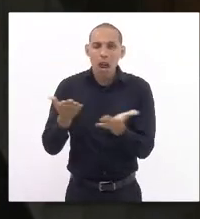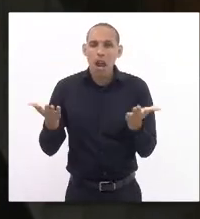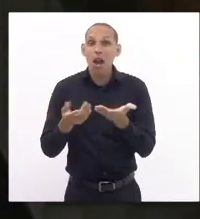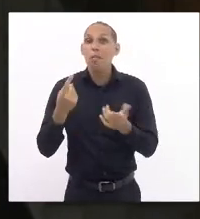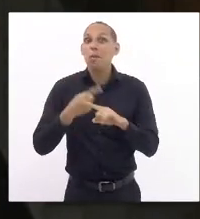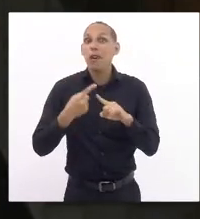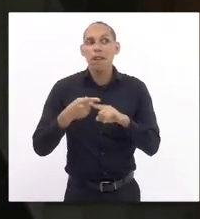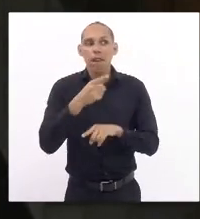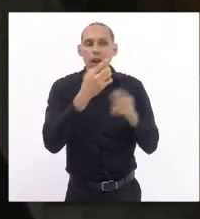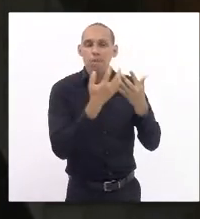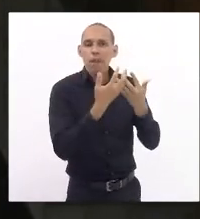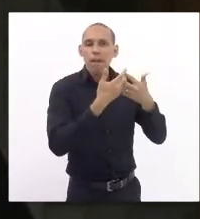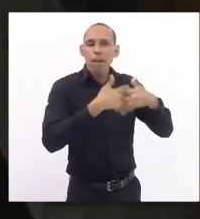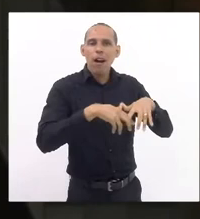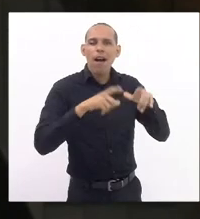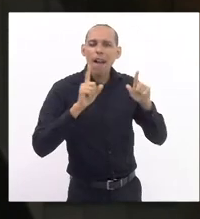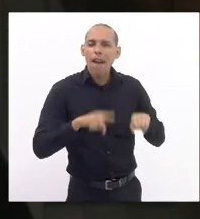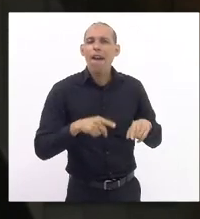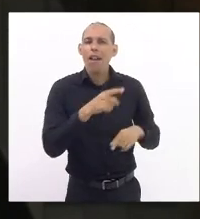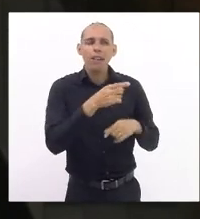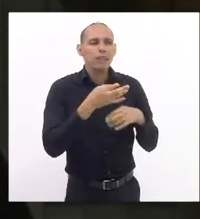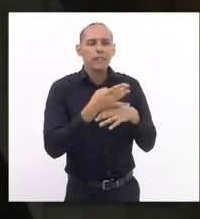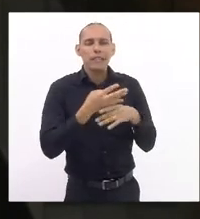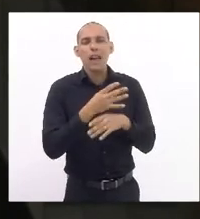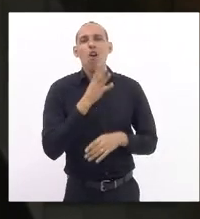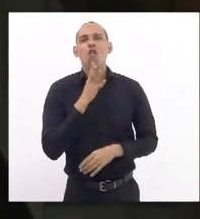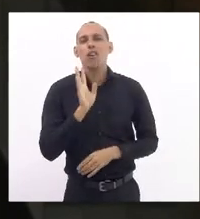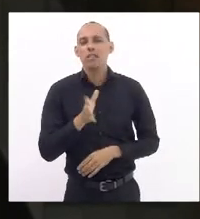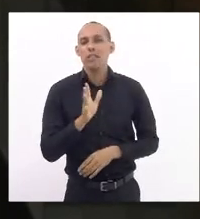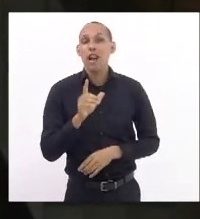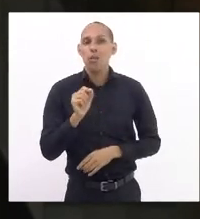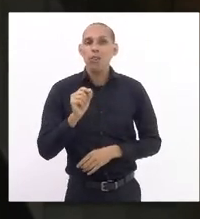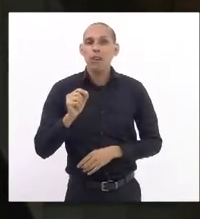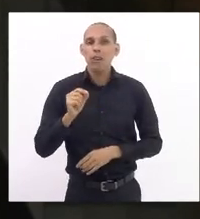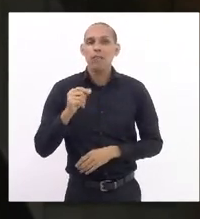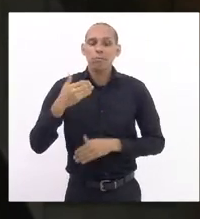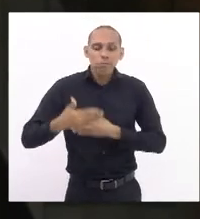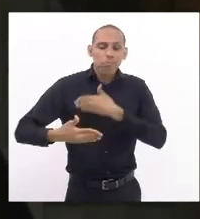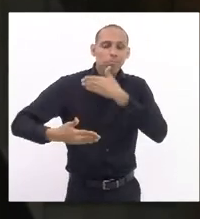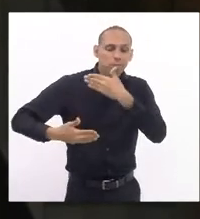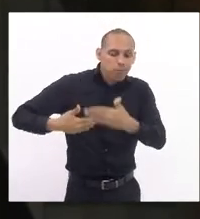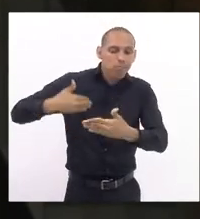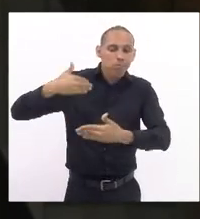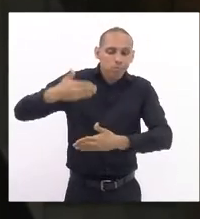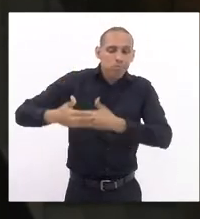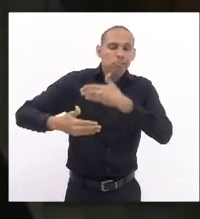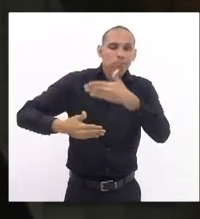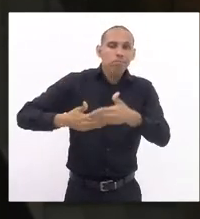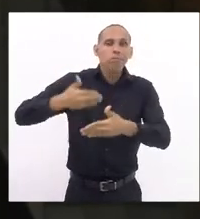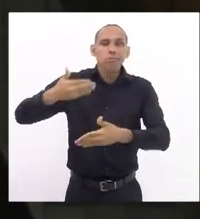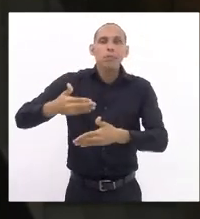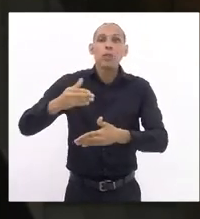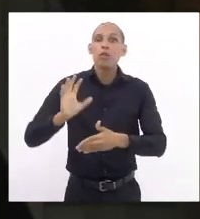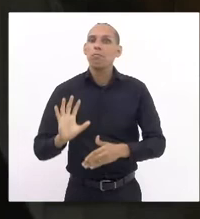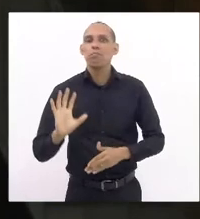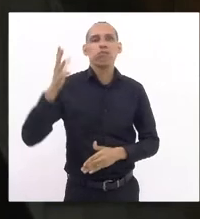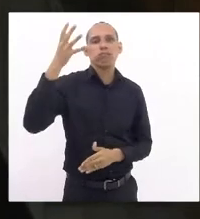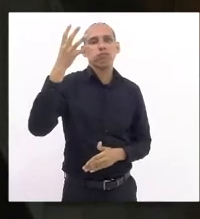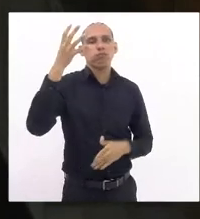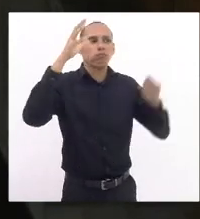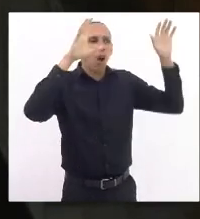Petrópolis, infelizmente, é uma cidade que conhece, de tempos em tempos, a marca desse tipo de